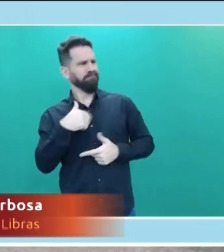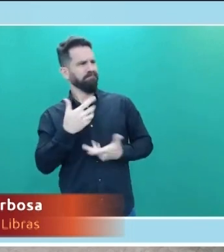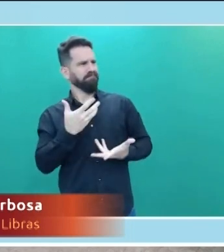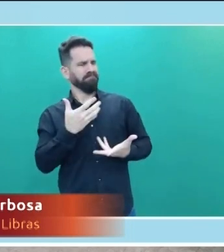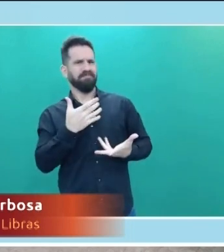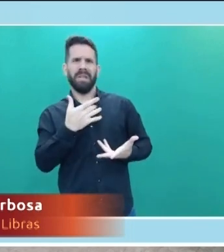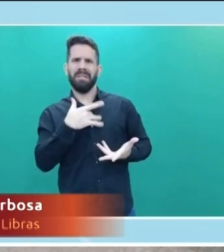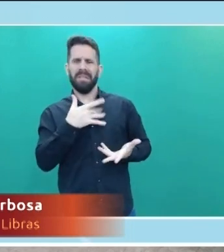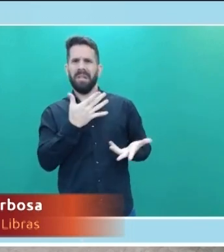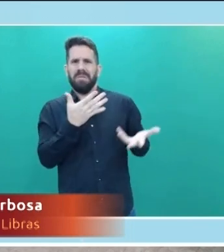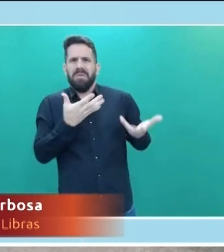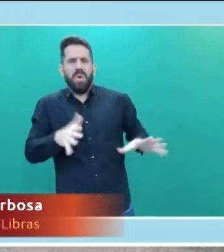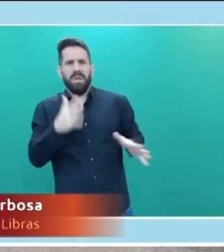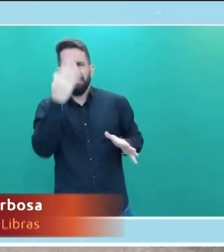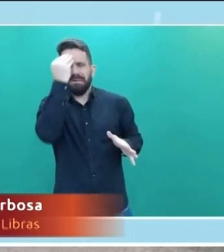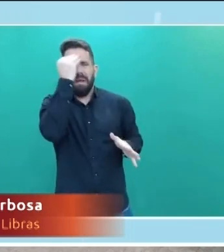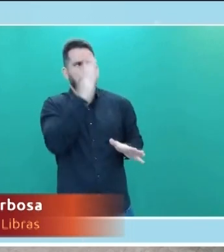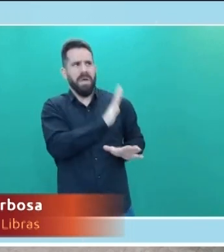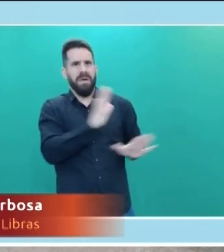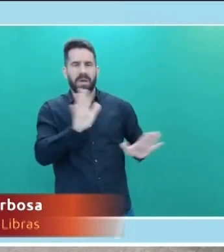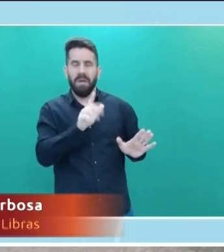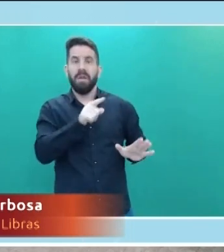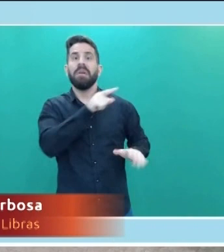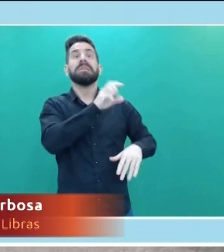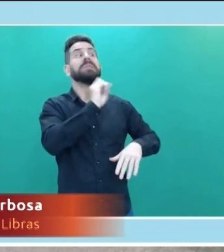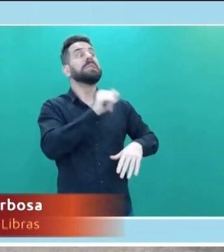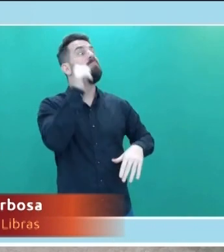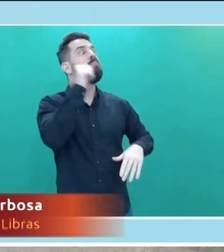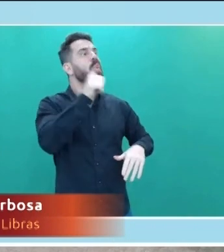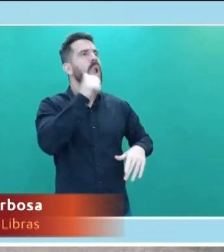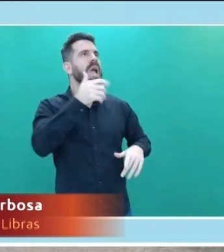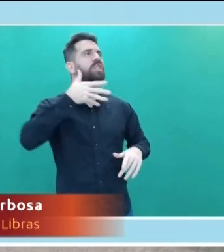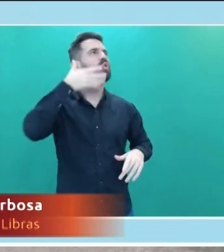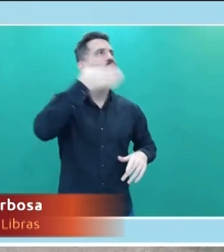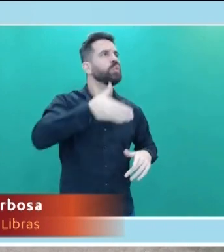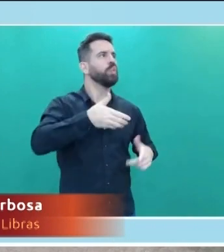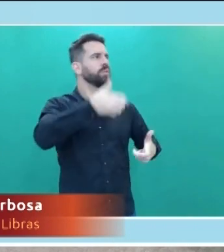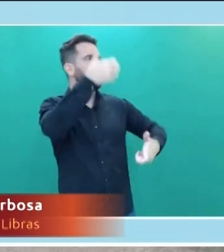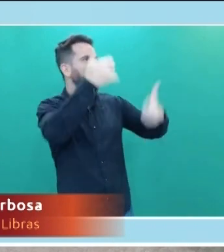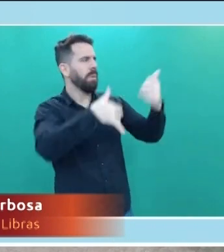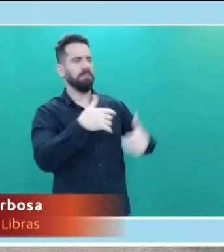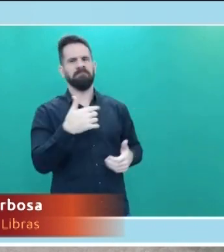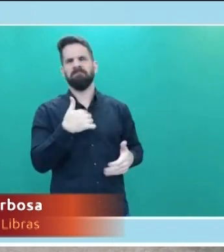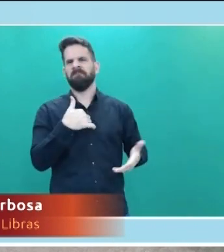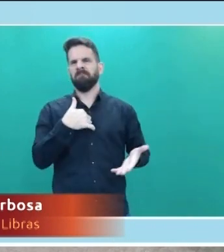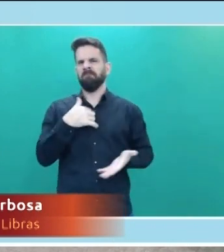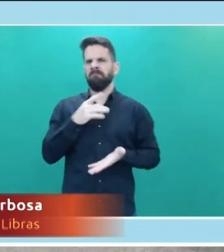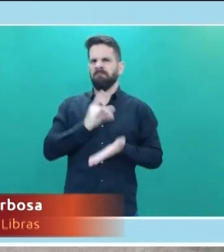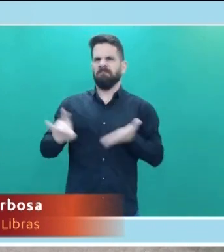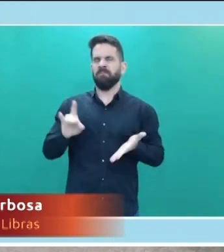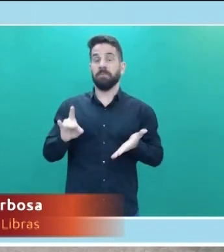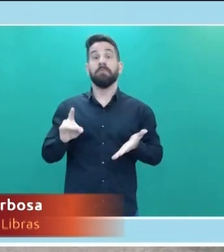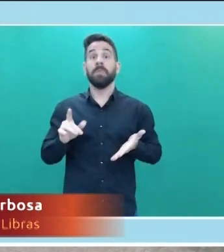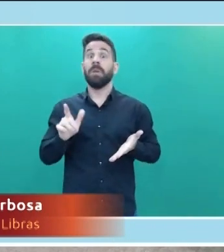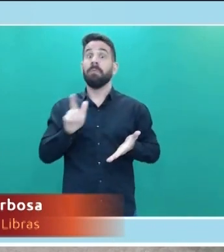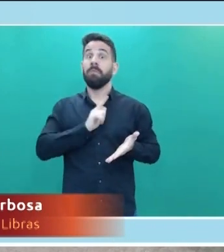fazendo determinado tipo de discurso, né? Então, a misoginia é uma aversão extrema, até o ódio